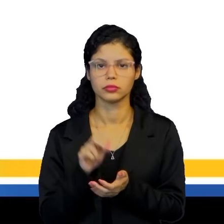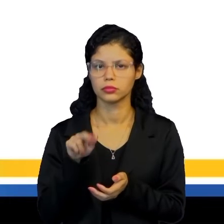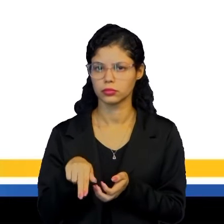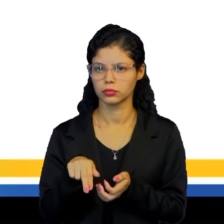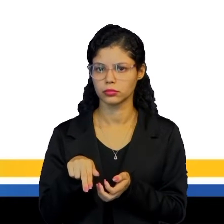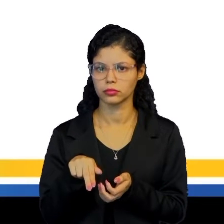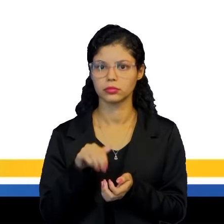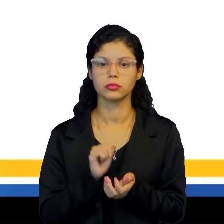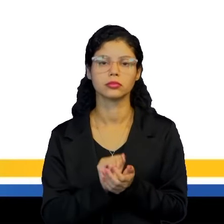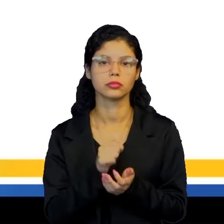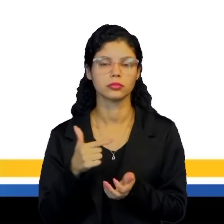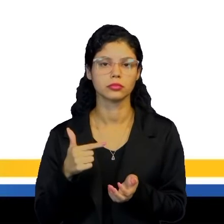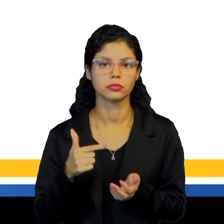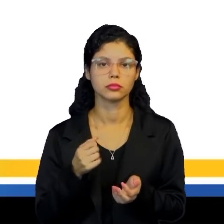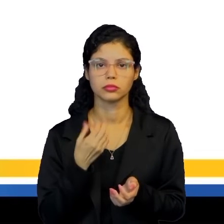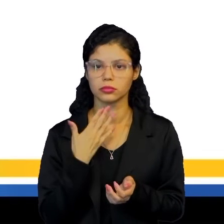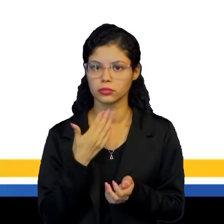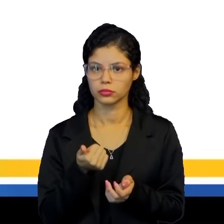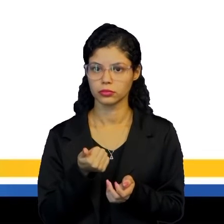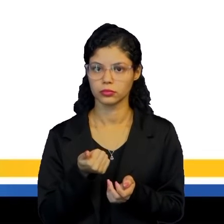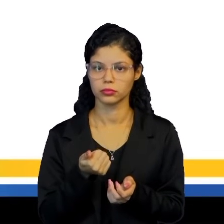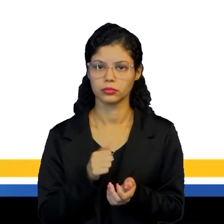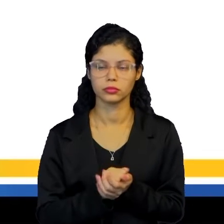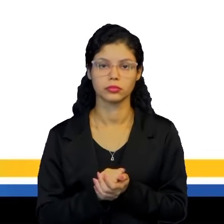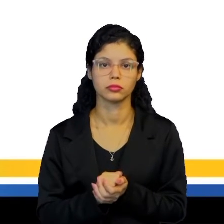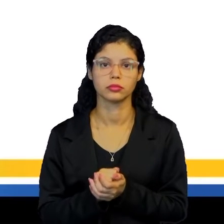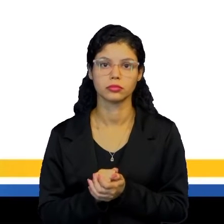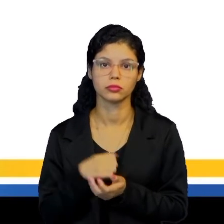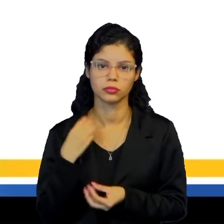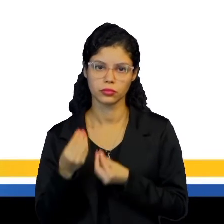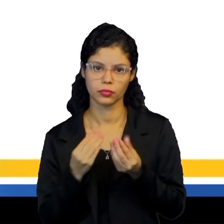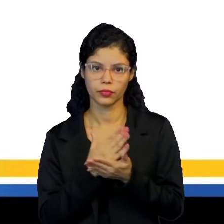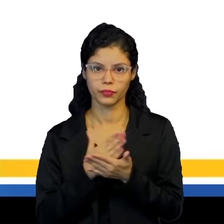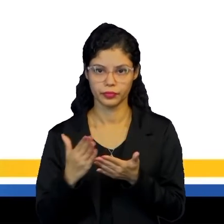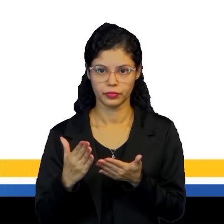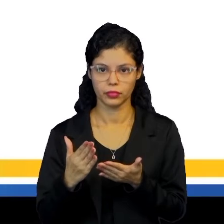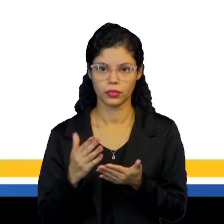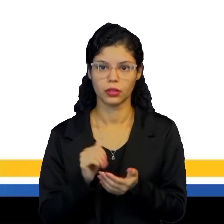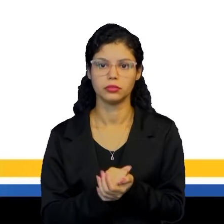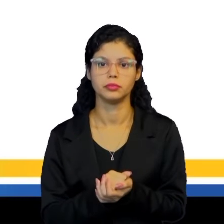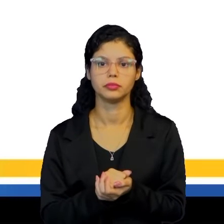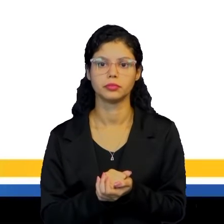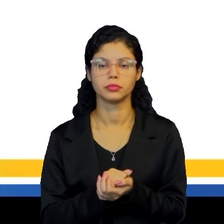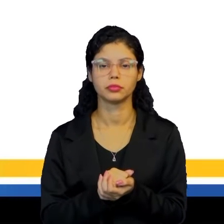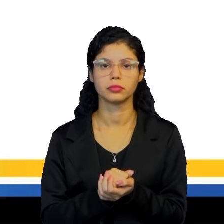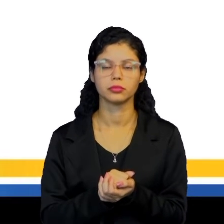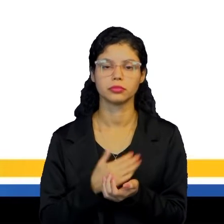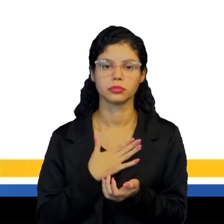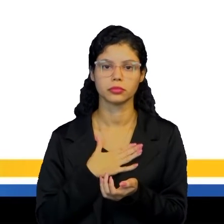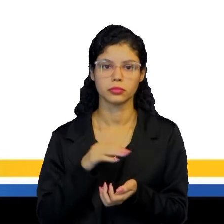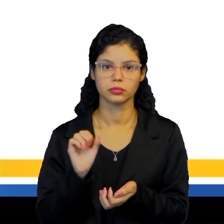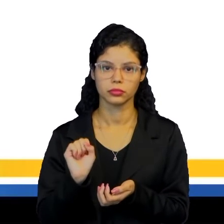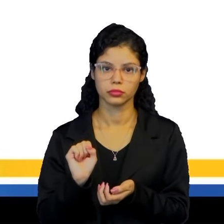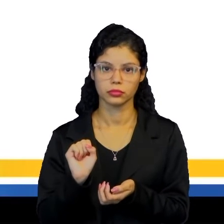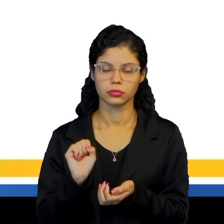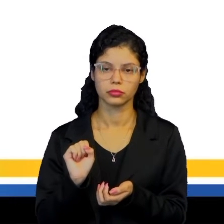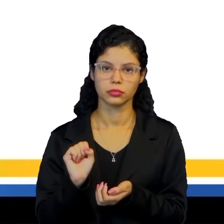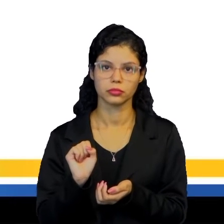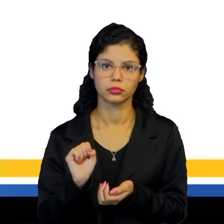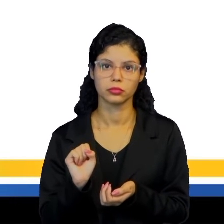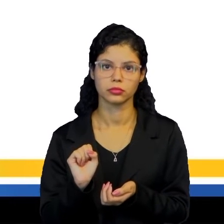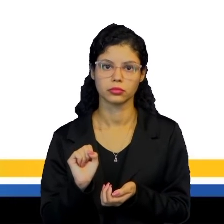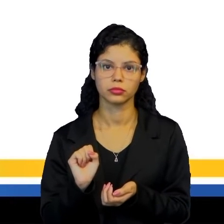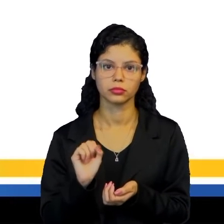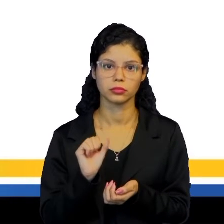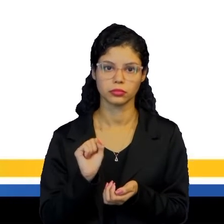aí seria o 12. Tudo bem? Então, aí eu começo. O meu S aí, ó.